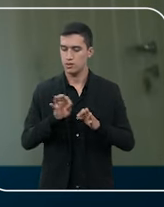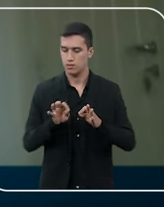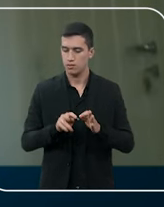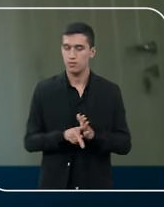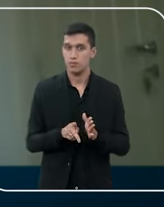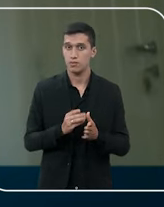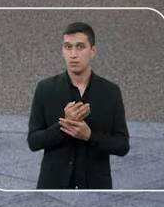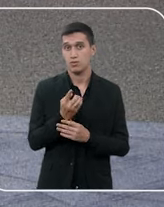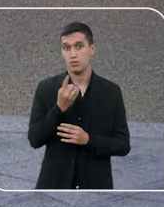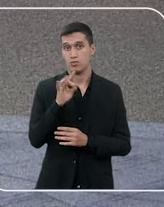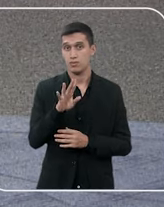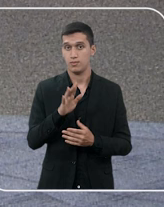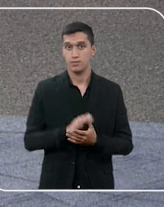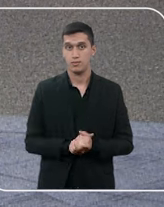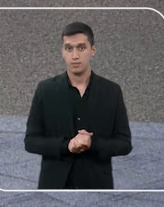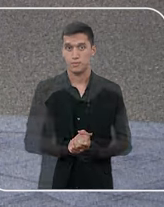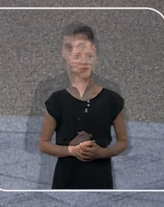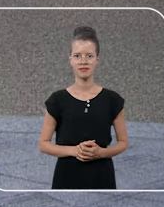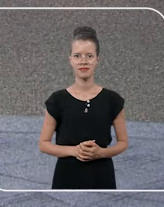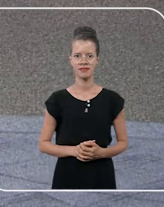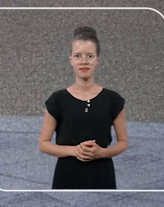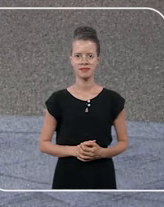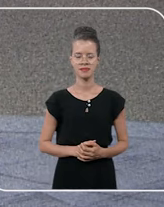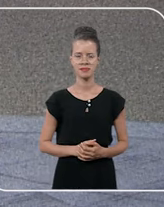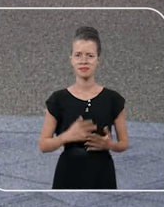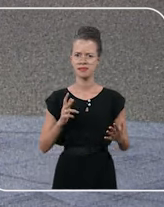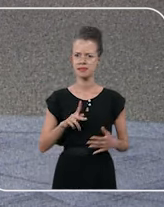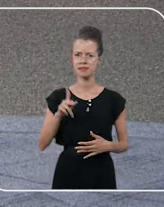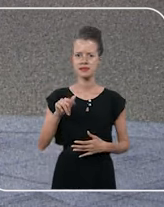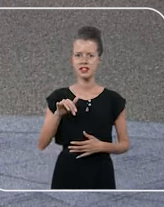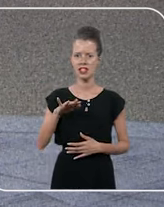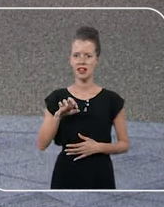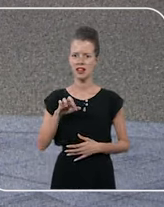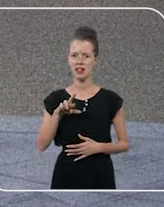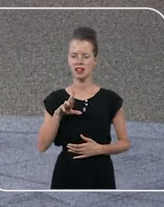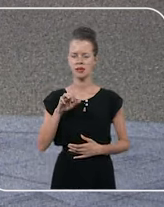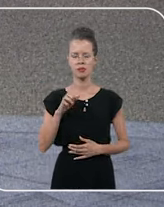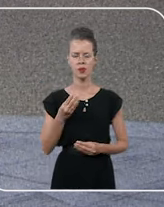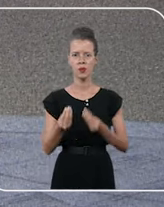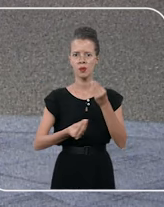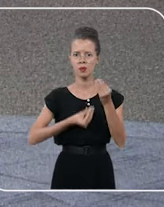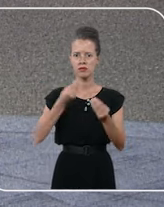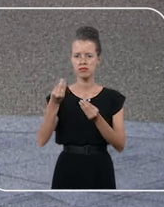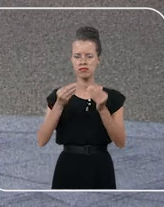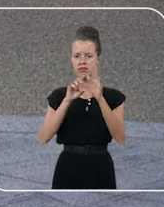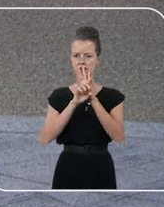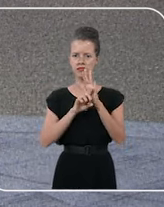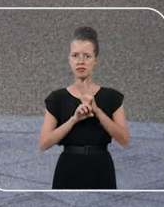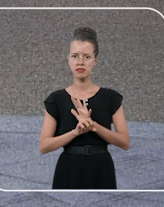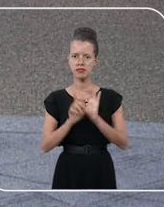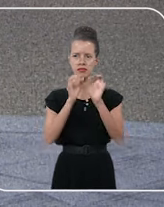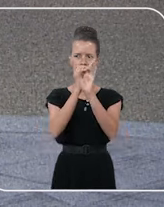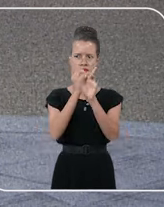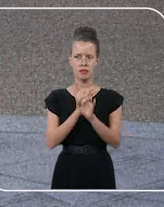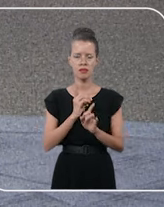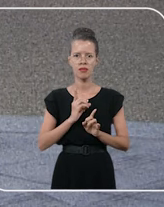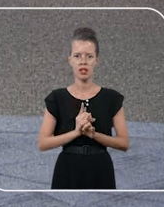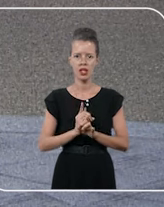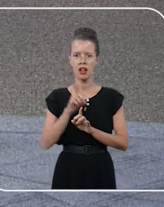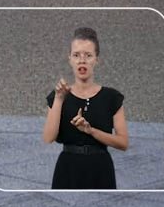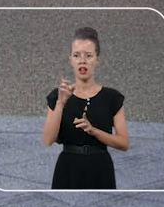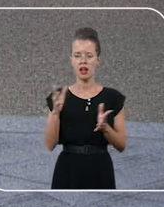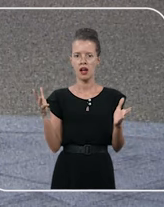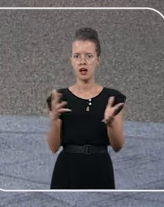só. Professor Guilherme, então como é que seria esse processo para que se coloque o médico no polo passivo da demanda? Haveria